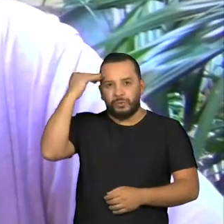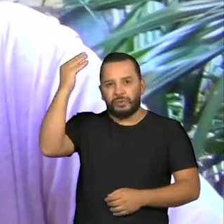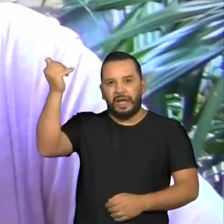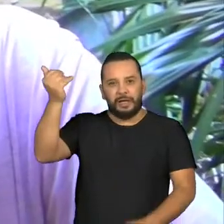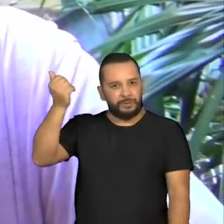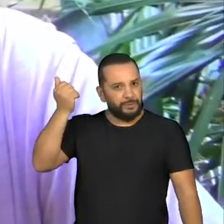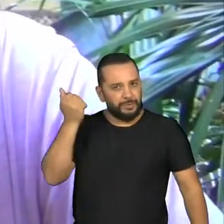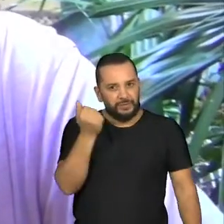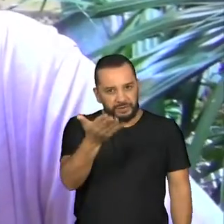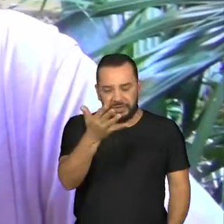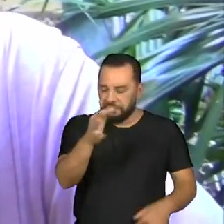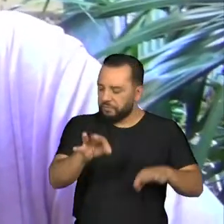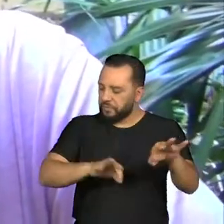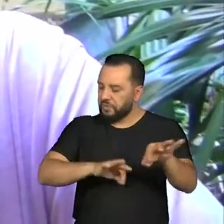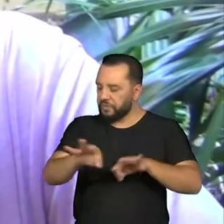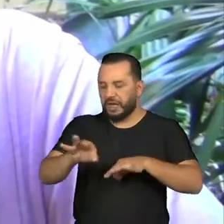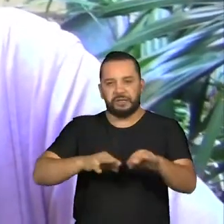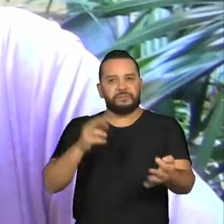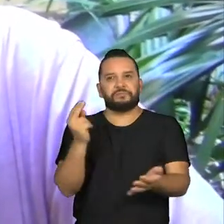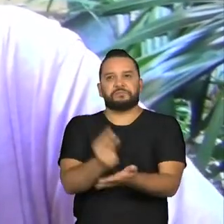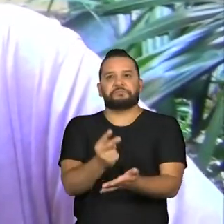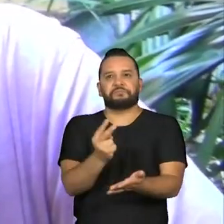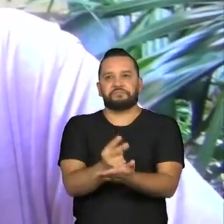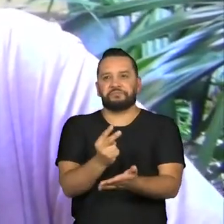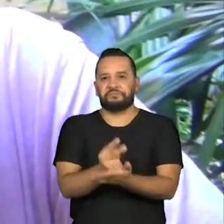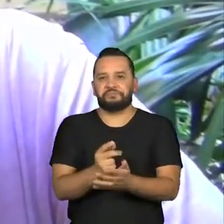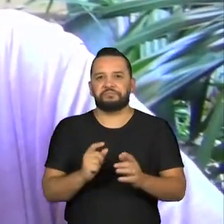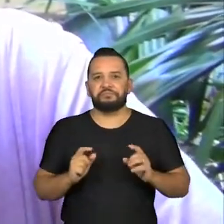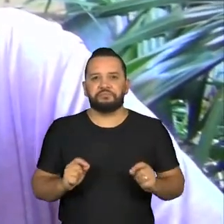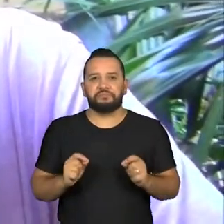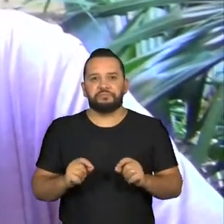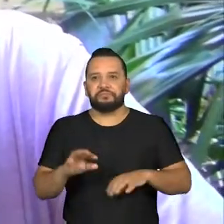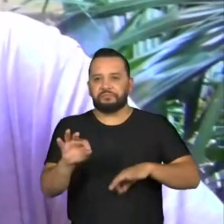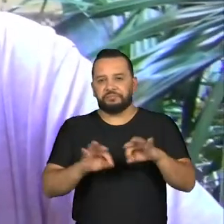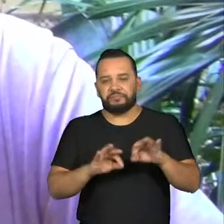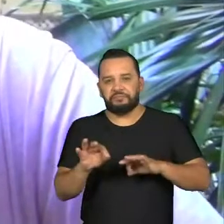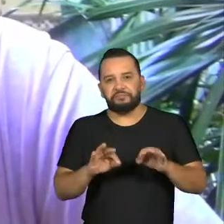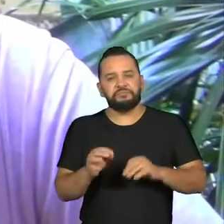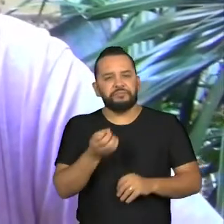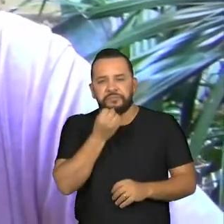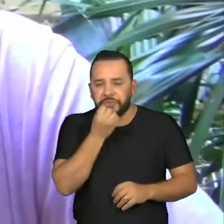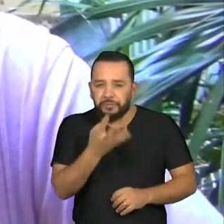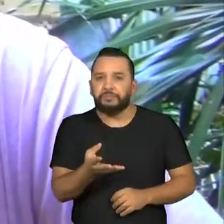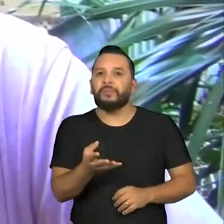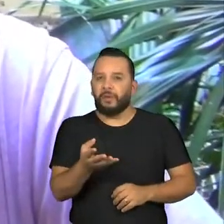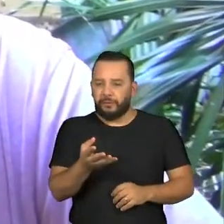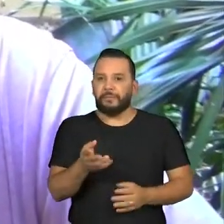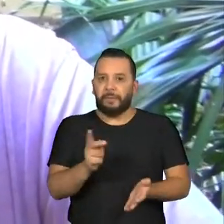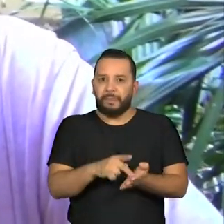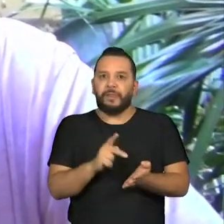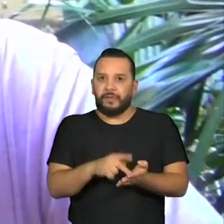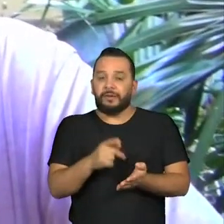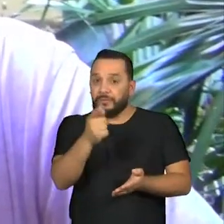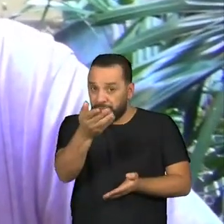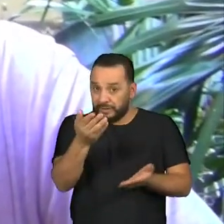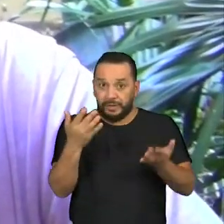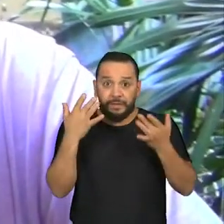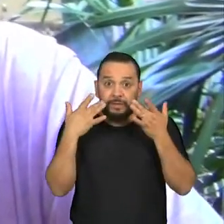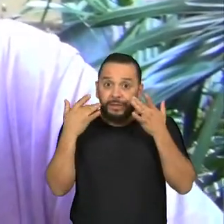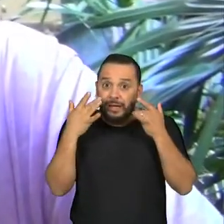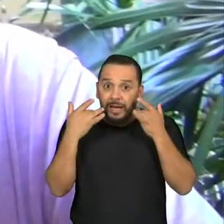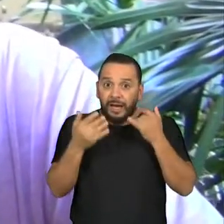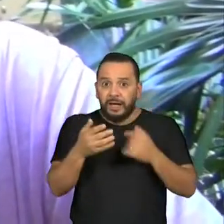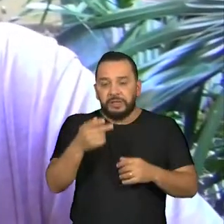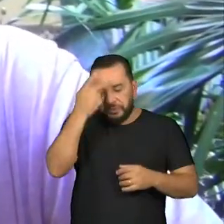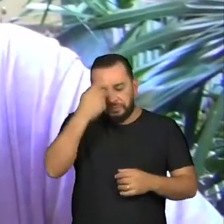seus projetos, que são sempre projetos altruístas, isso é muito rico. Você não faz teatro para